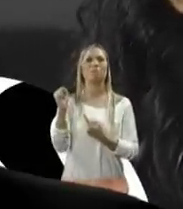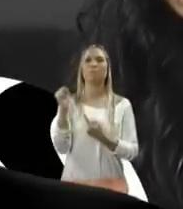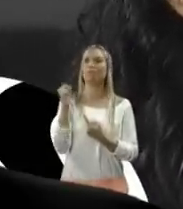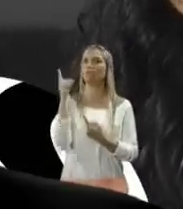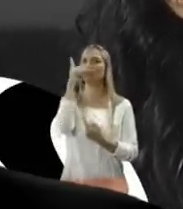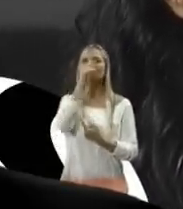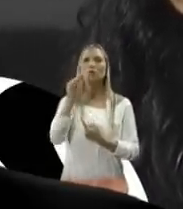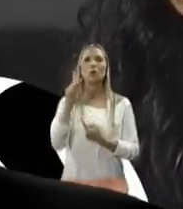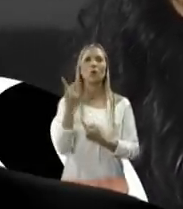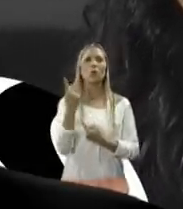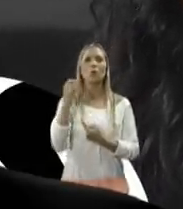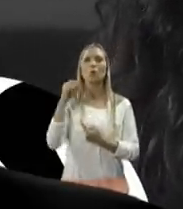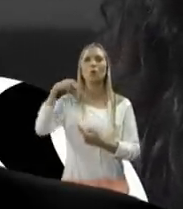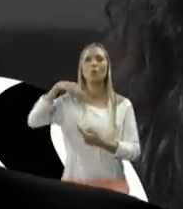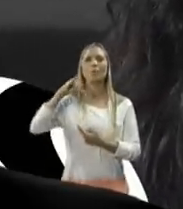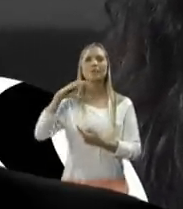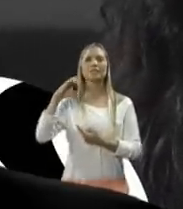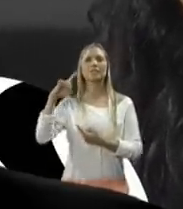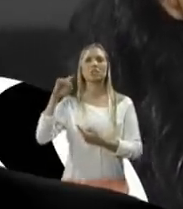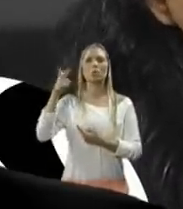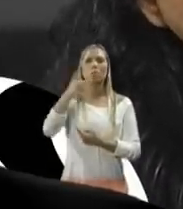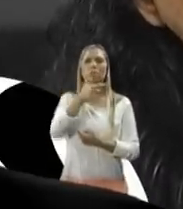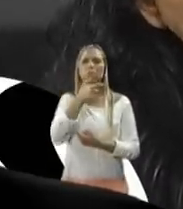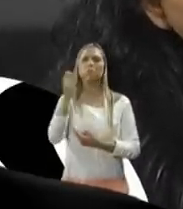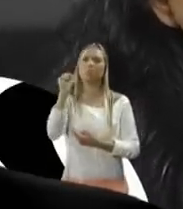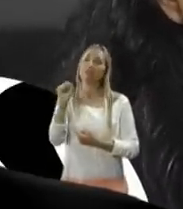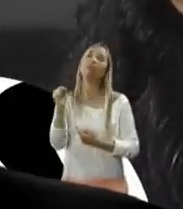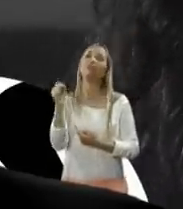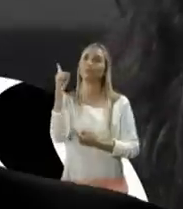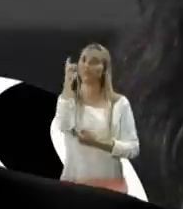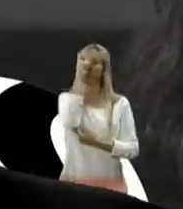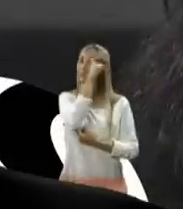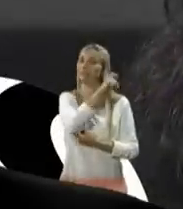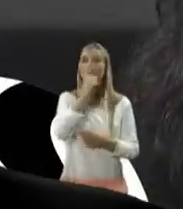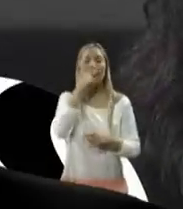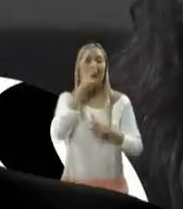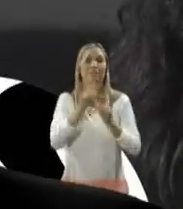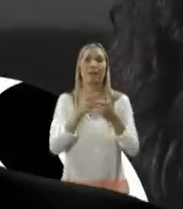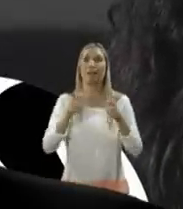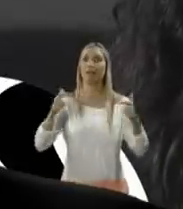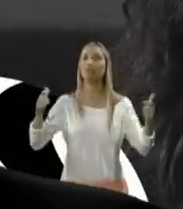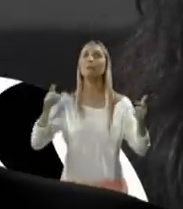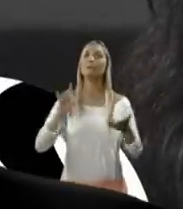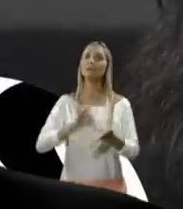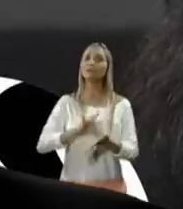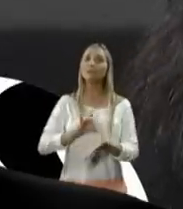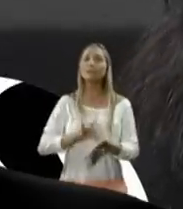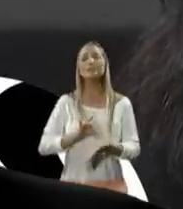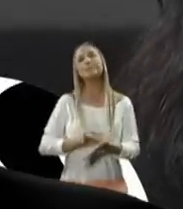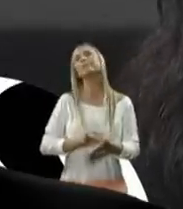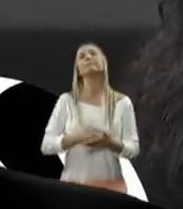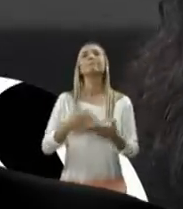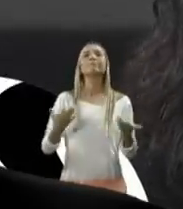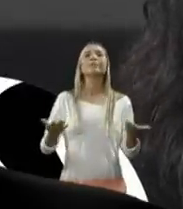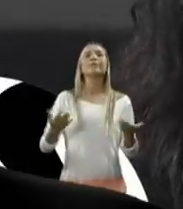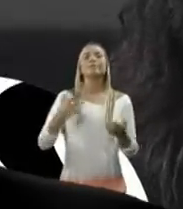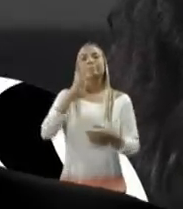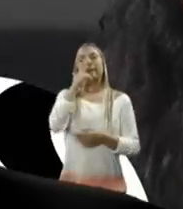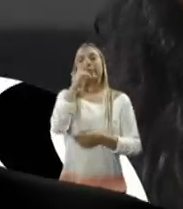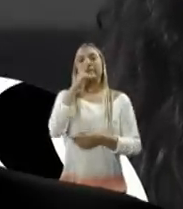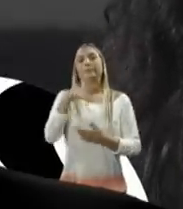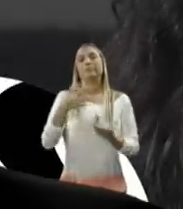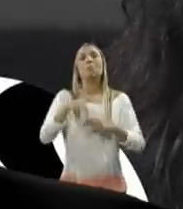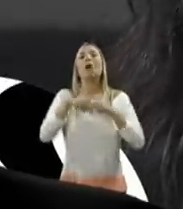dúvida, eles estão crescendo e isso é preocupante. Inclusive, aumenta-se o número de homicídios